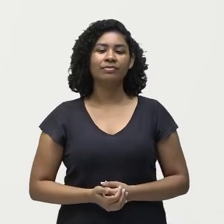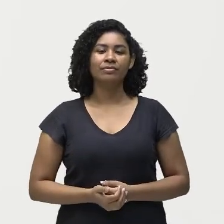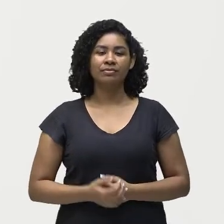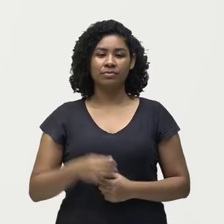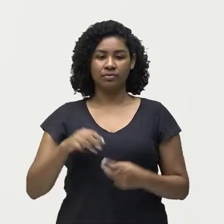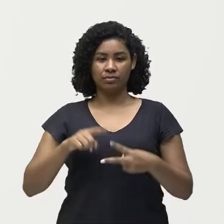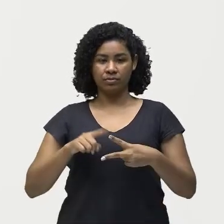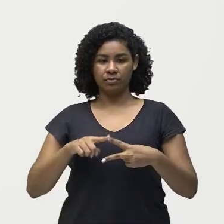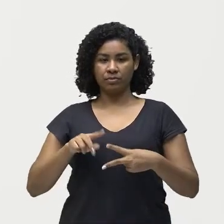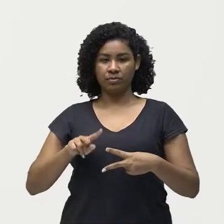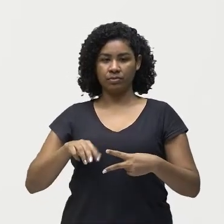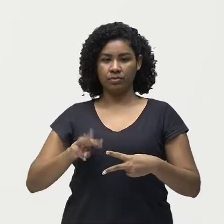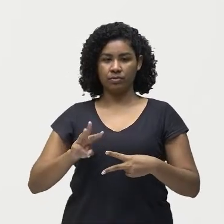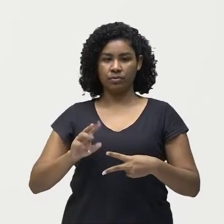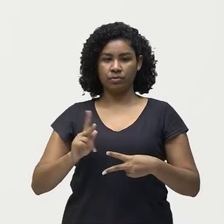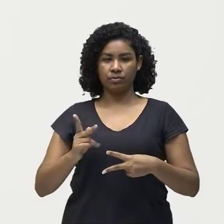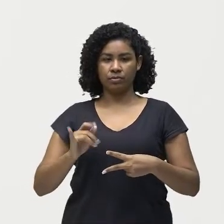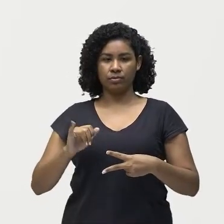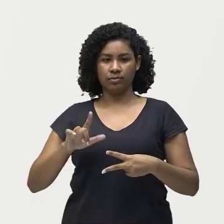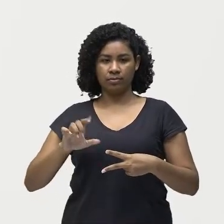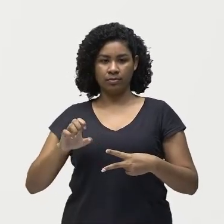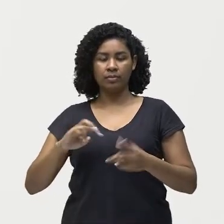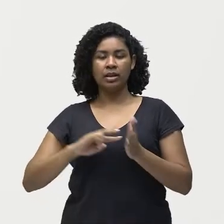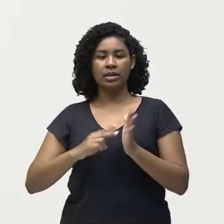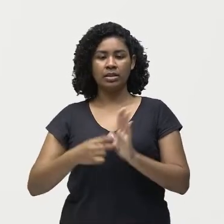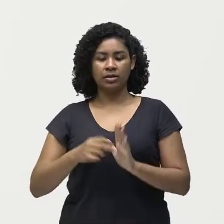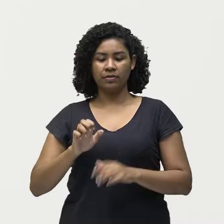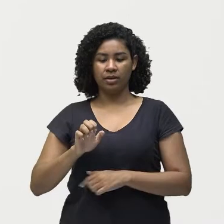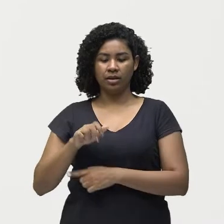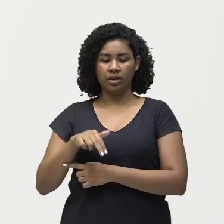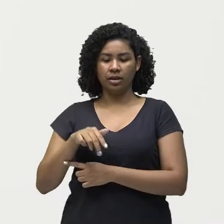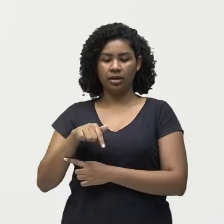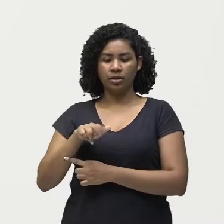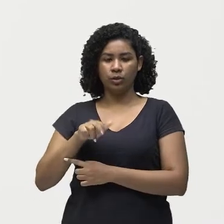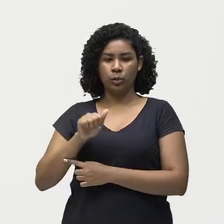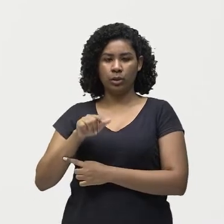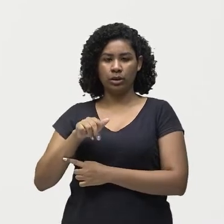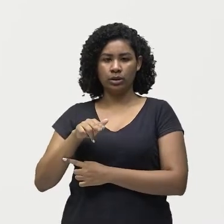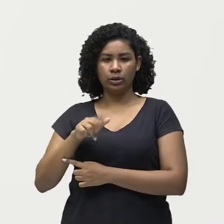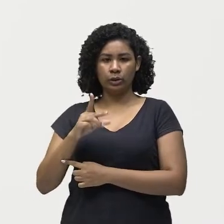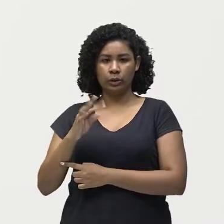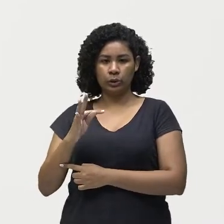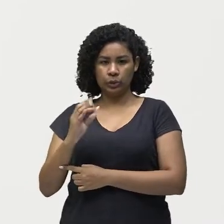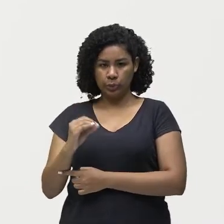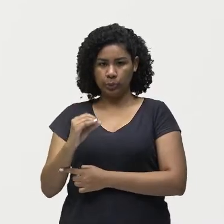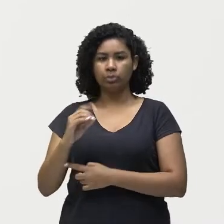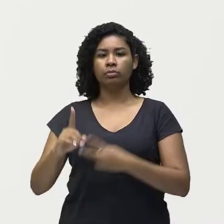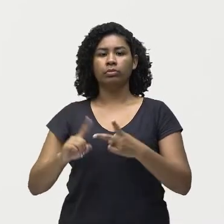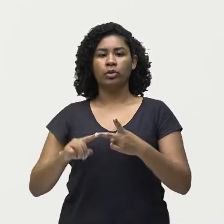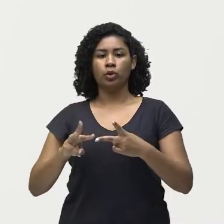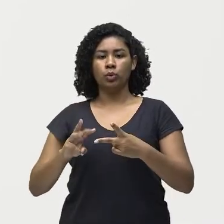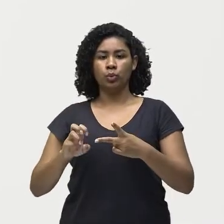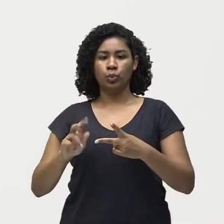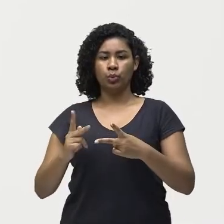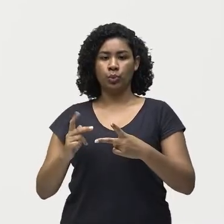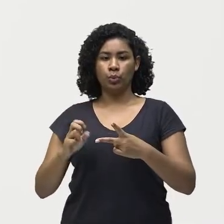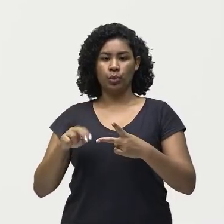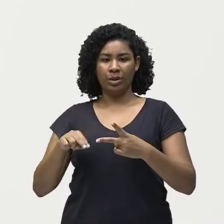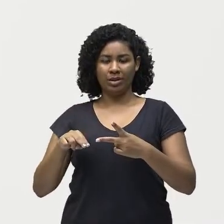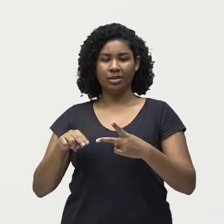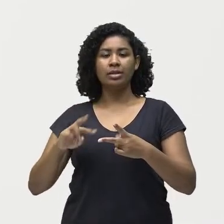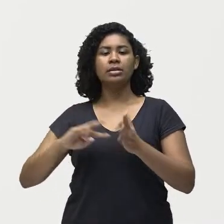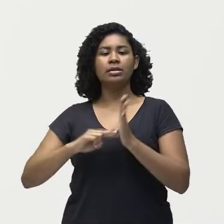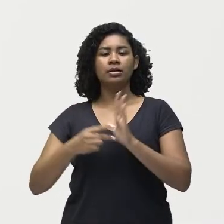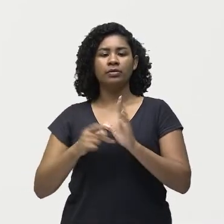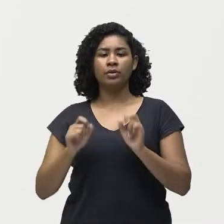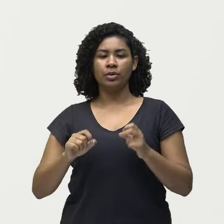significa enquanto e when significa quando. E também eu utilizo o past continuous para